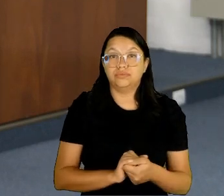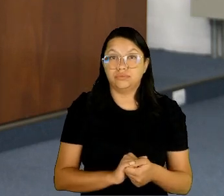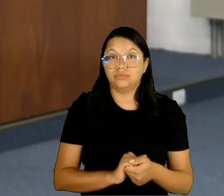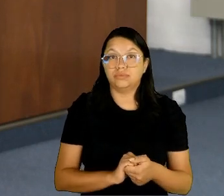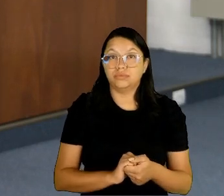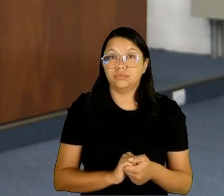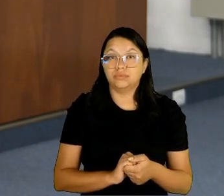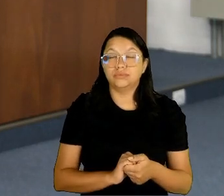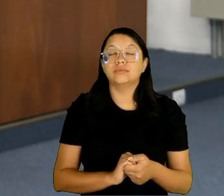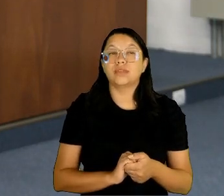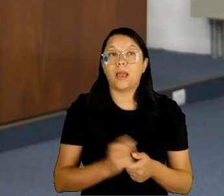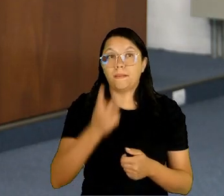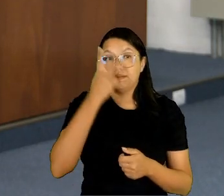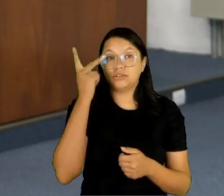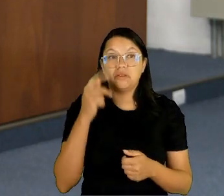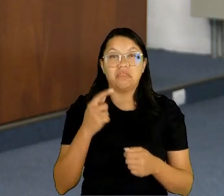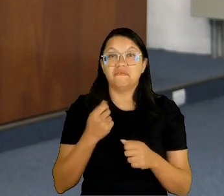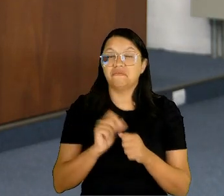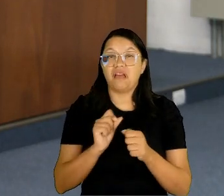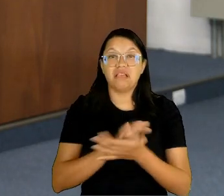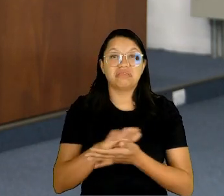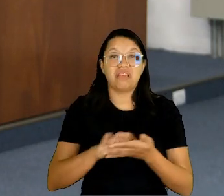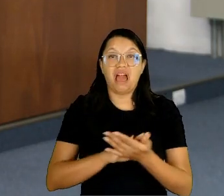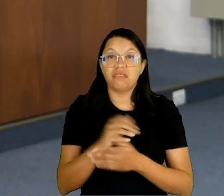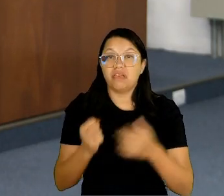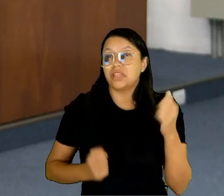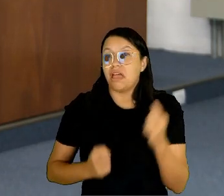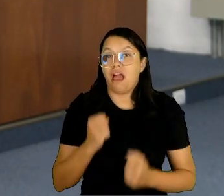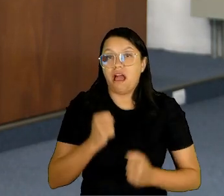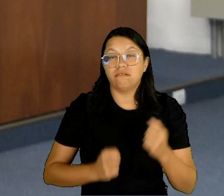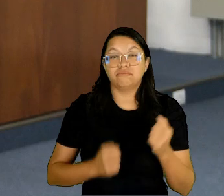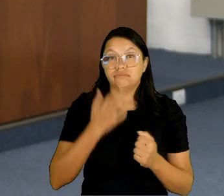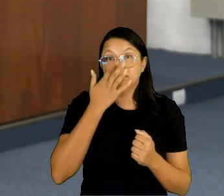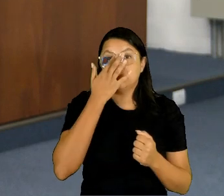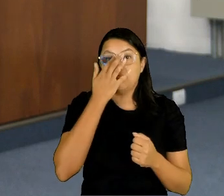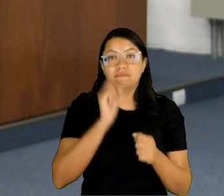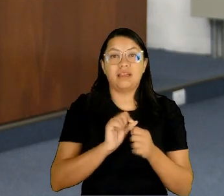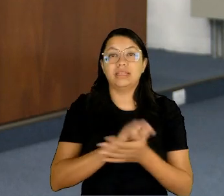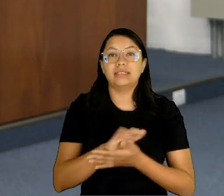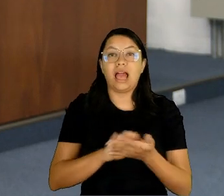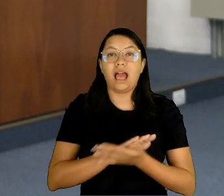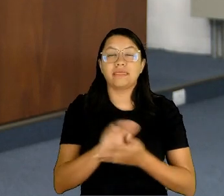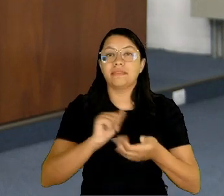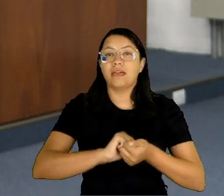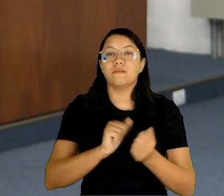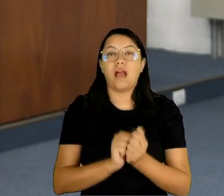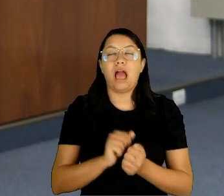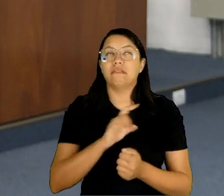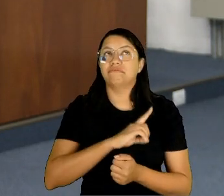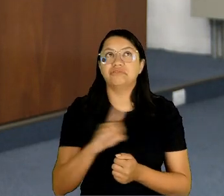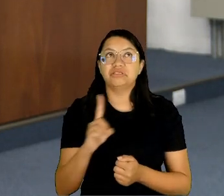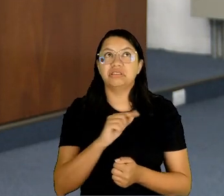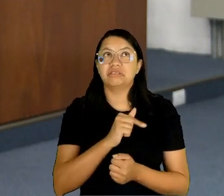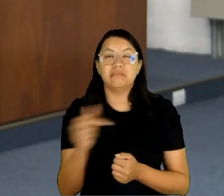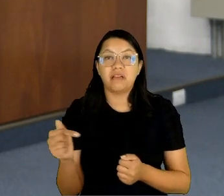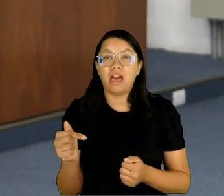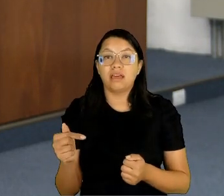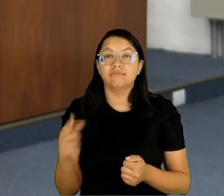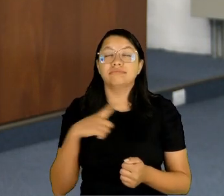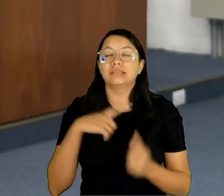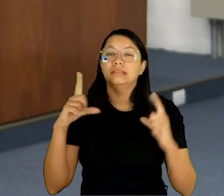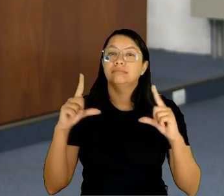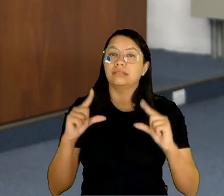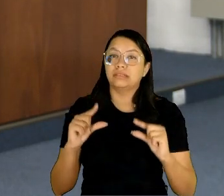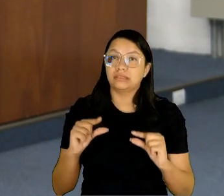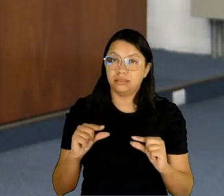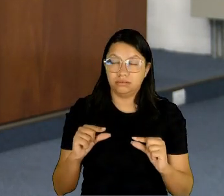pressão. O sedentarismo, que a gente sabe que o paciente que pratica a quantidade de atividade física adequada no dia, na semana,